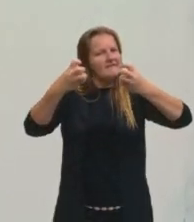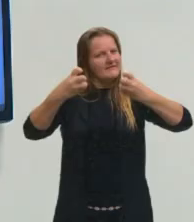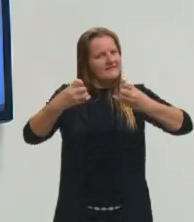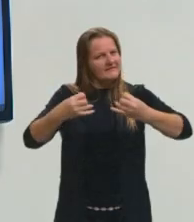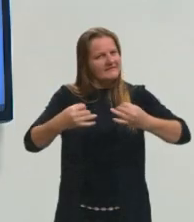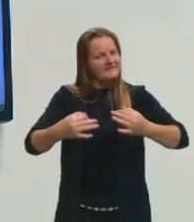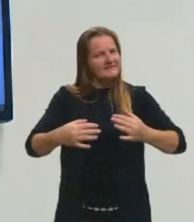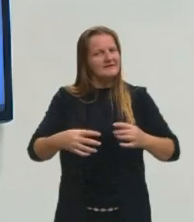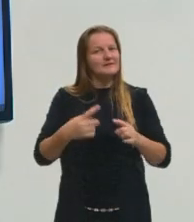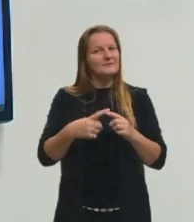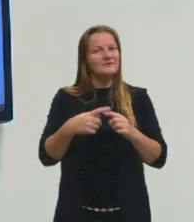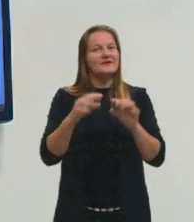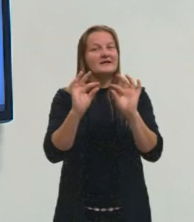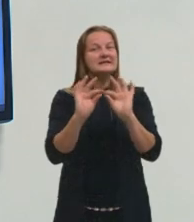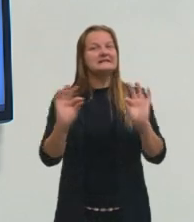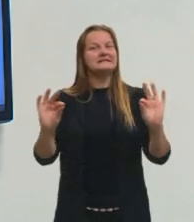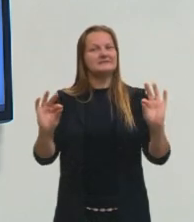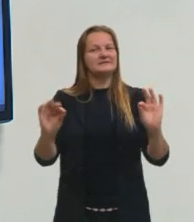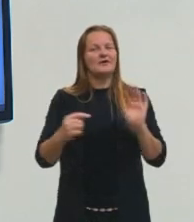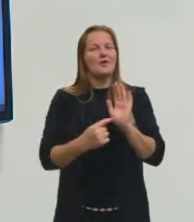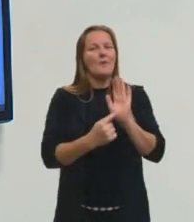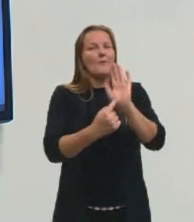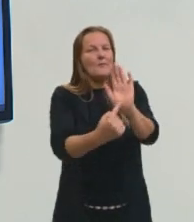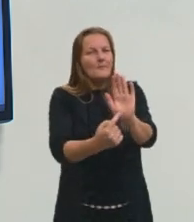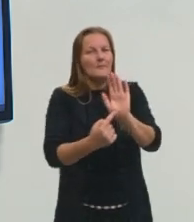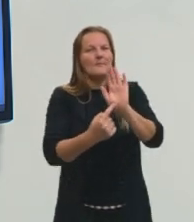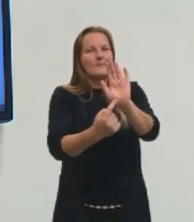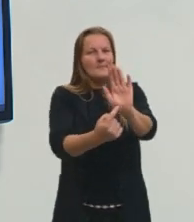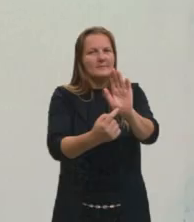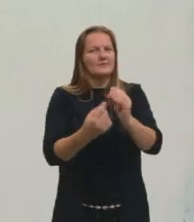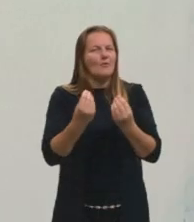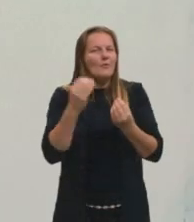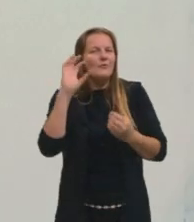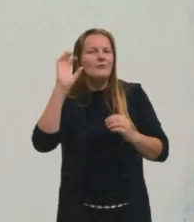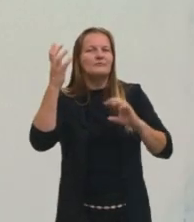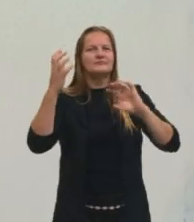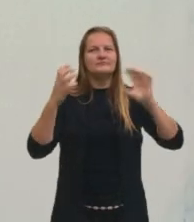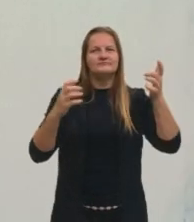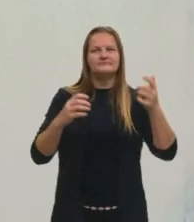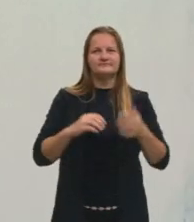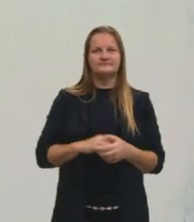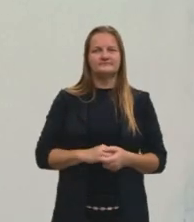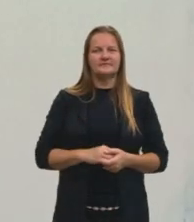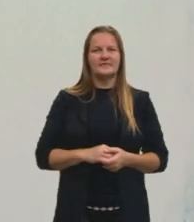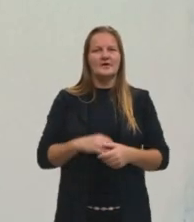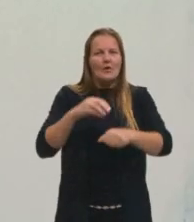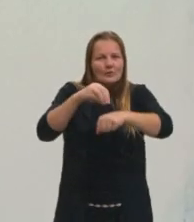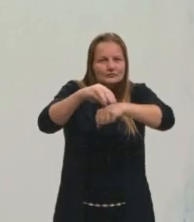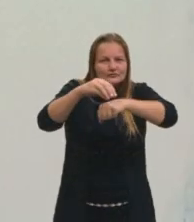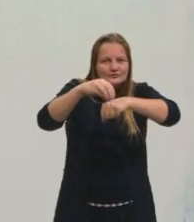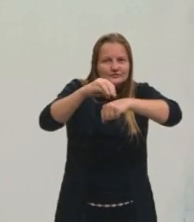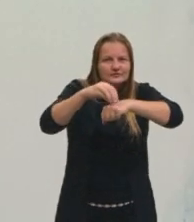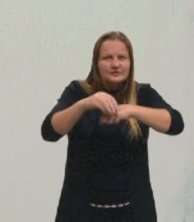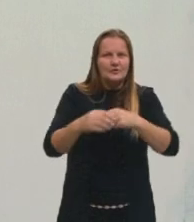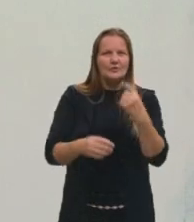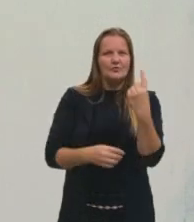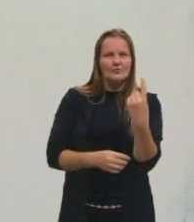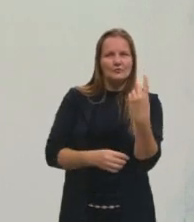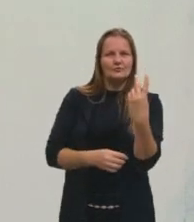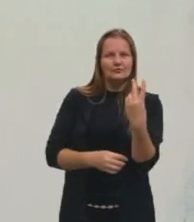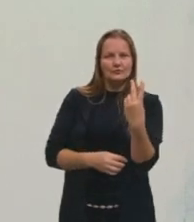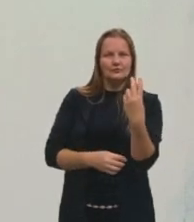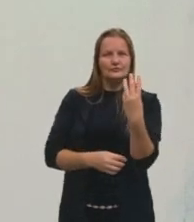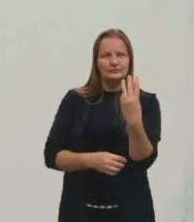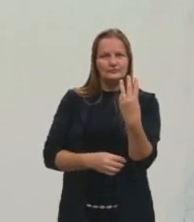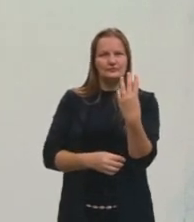simples tarde resolver essas potências então a gente pode usar o mesmo truquezinho né que eu falei antes para vocês a gente tem um